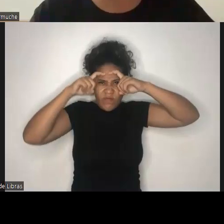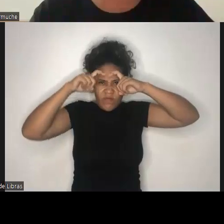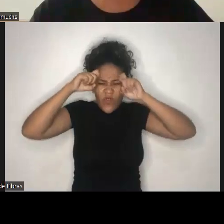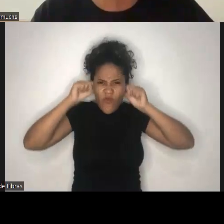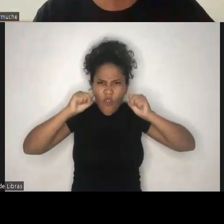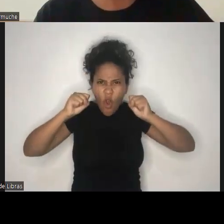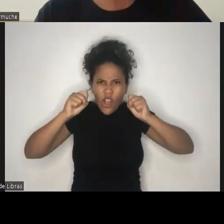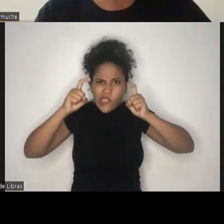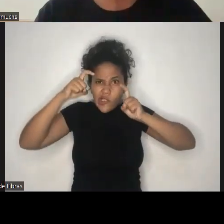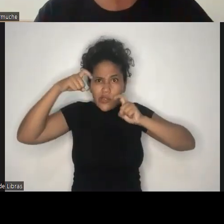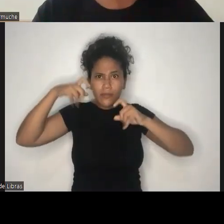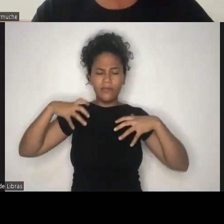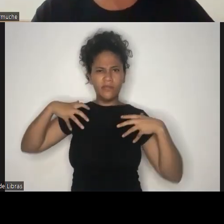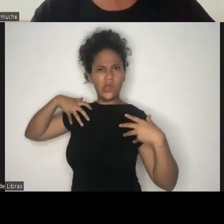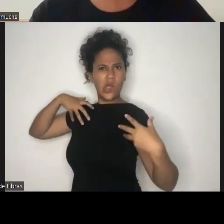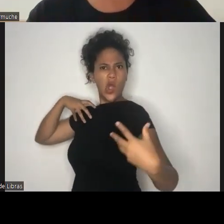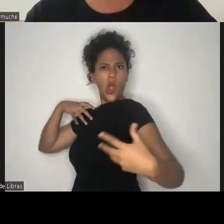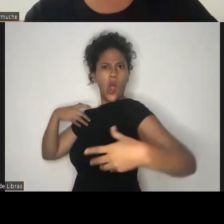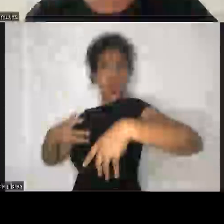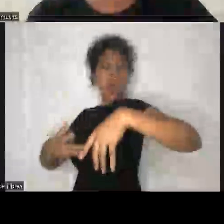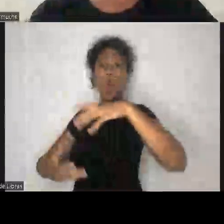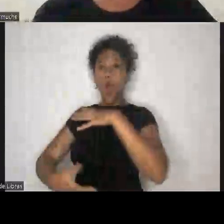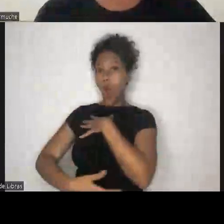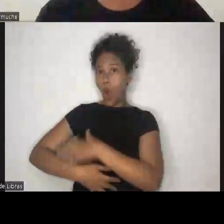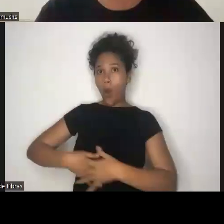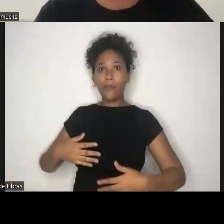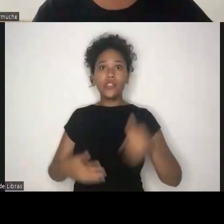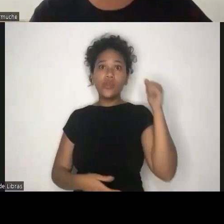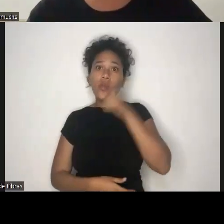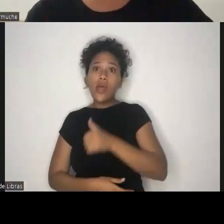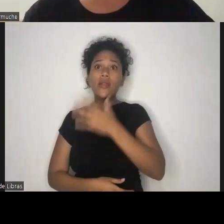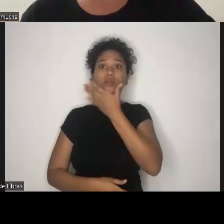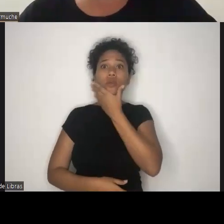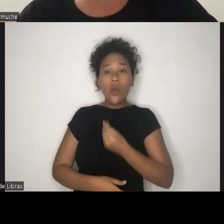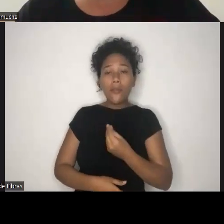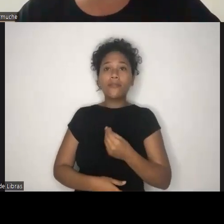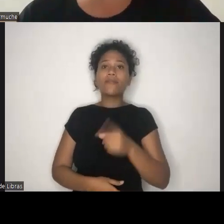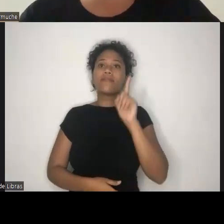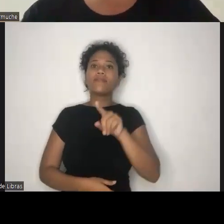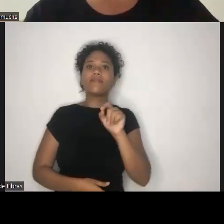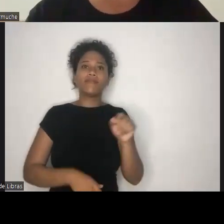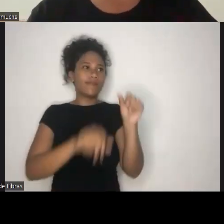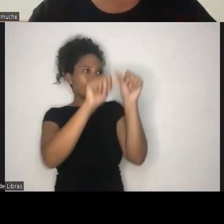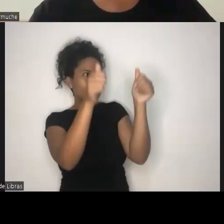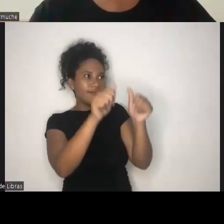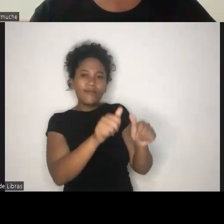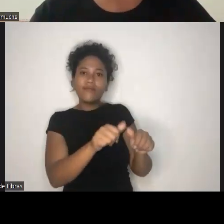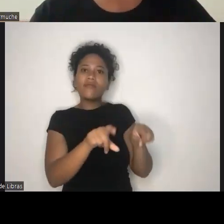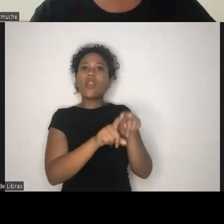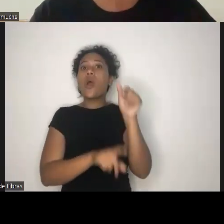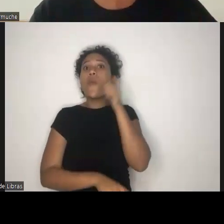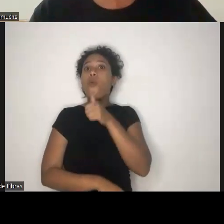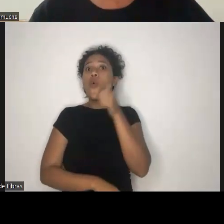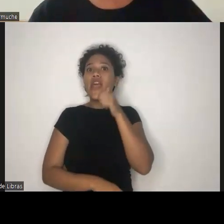expressividade corpos de mulheres de homens aqui é o novinho fazendo uma escultura também de uma mulher de